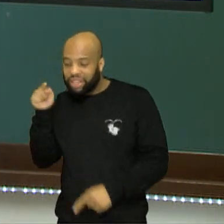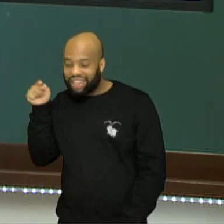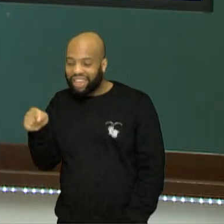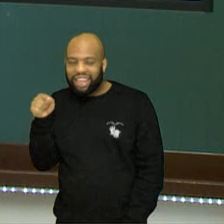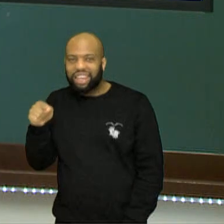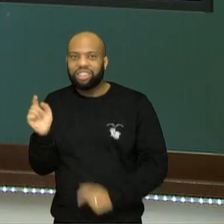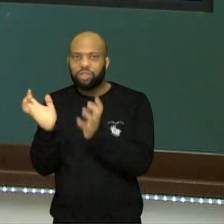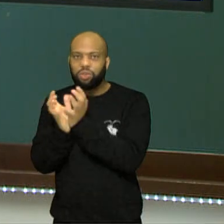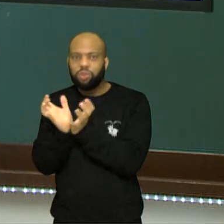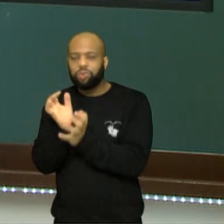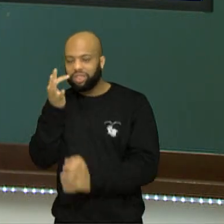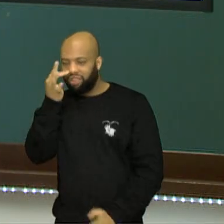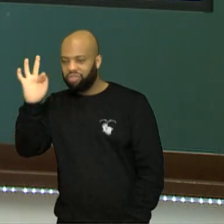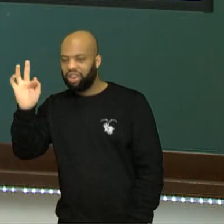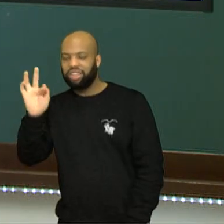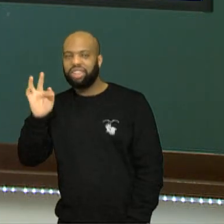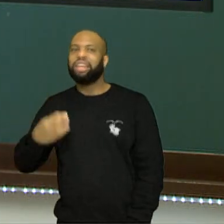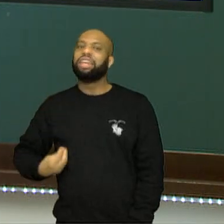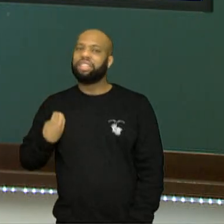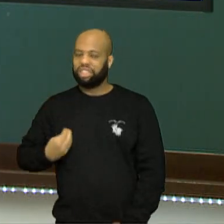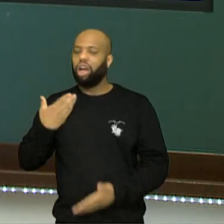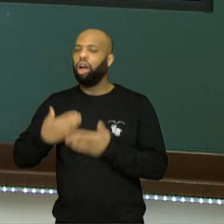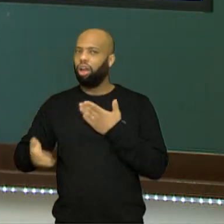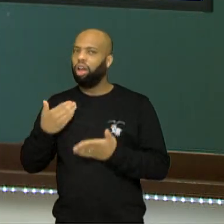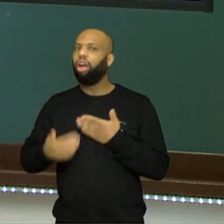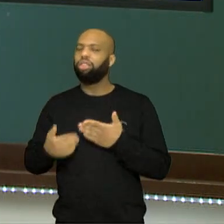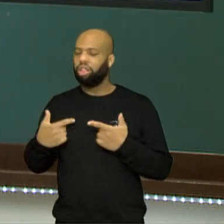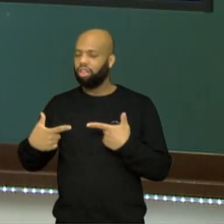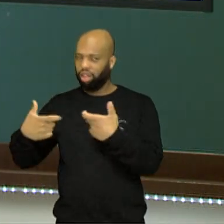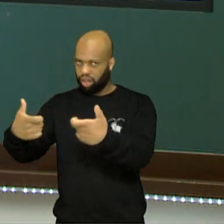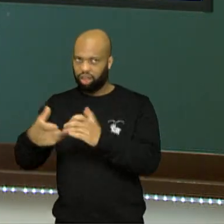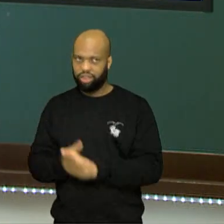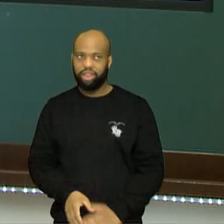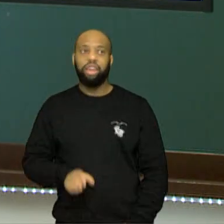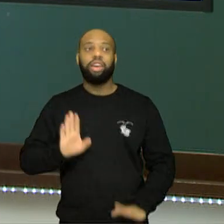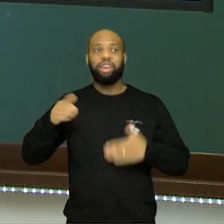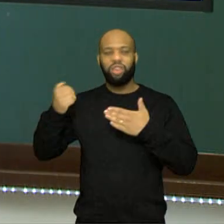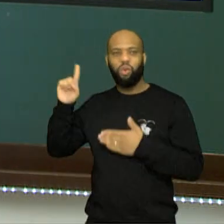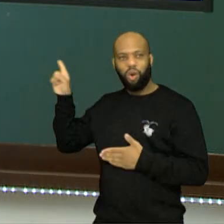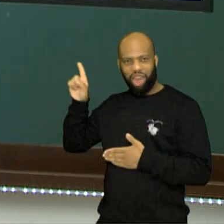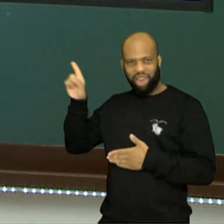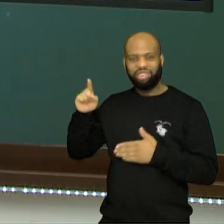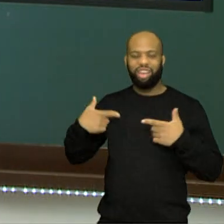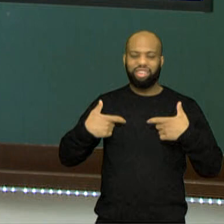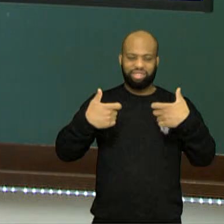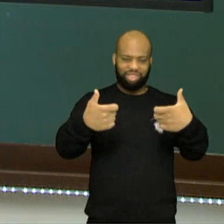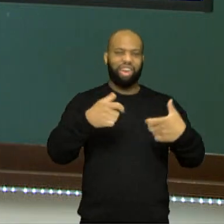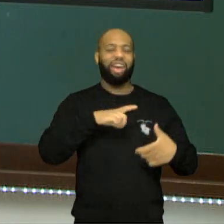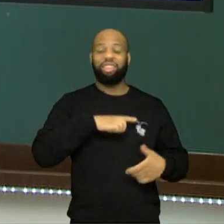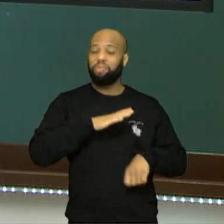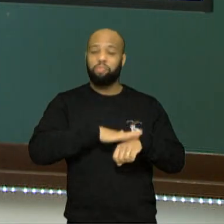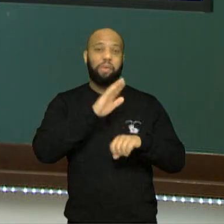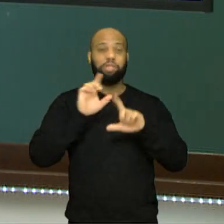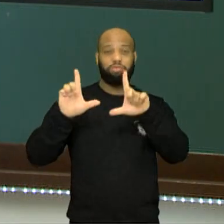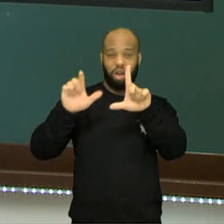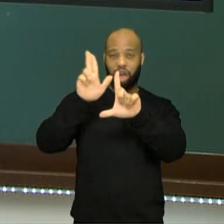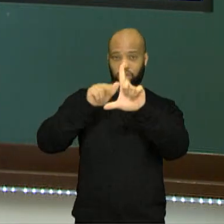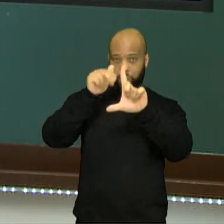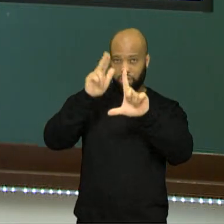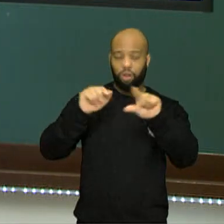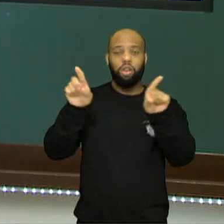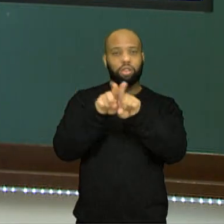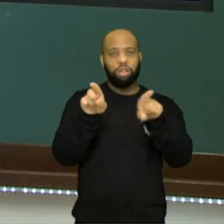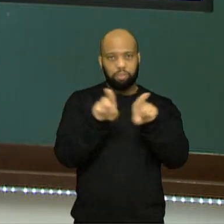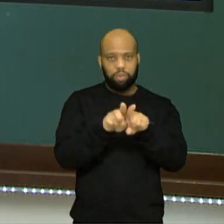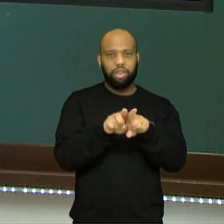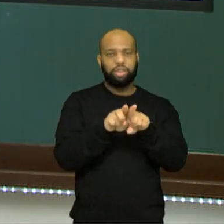mais essa guerra. E essa batalha é uma das mais retratadas, né, em quadros, em imagens